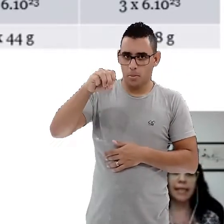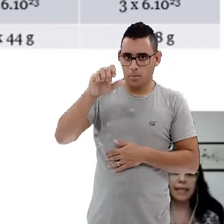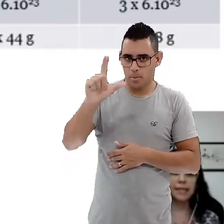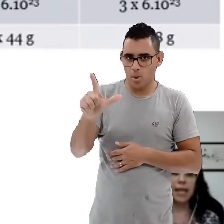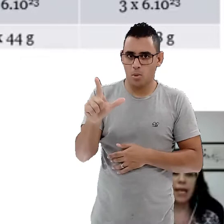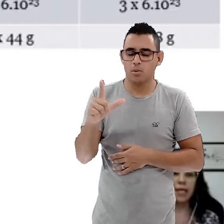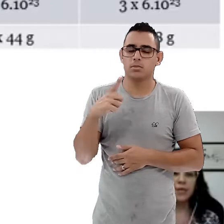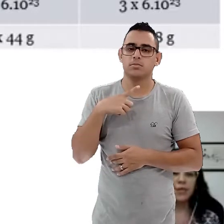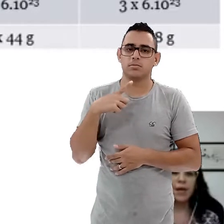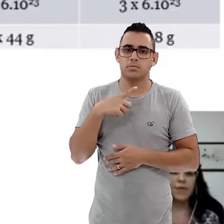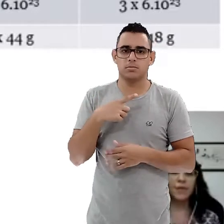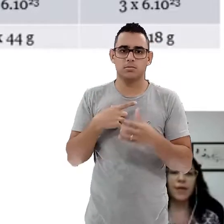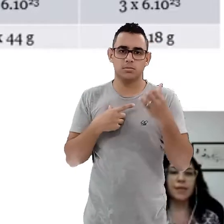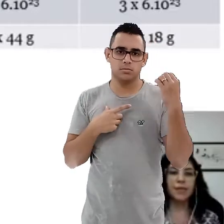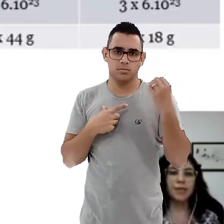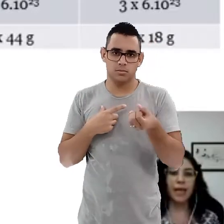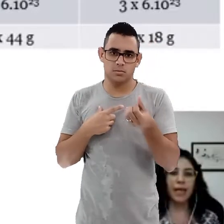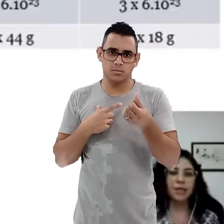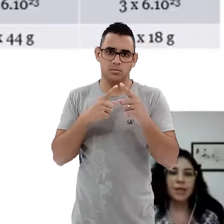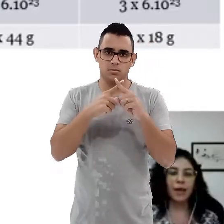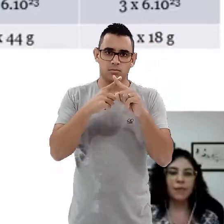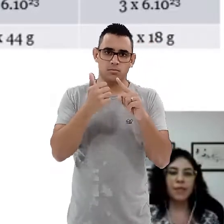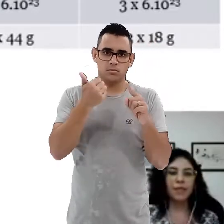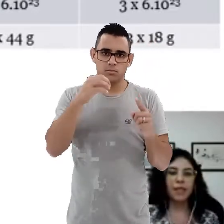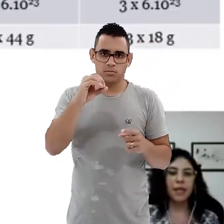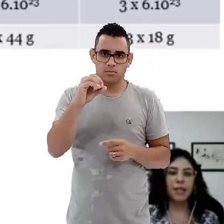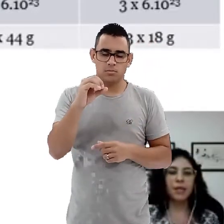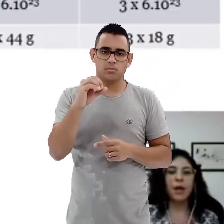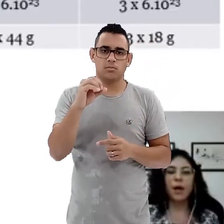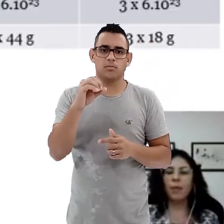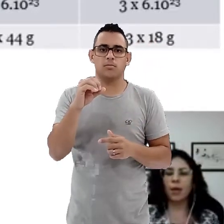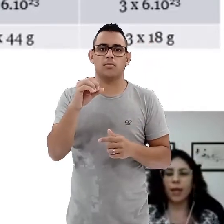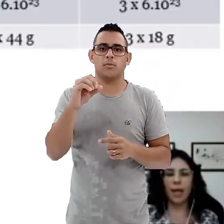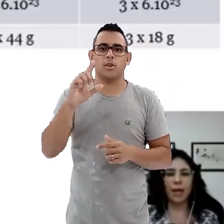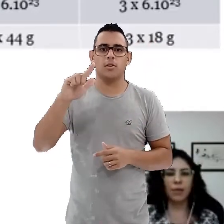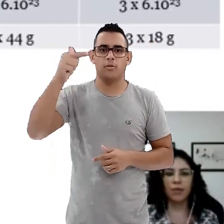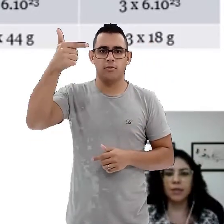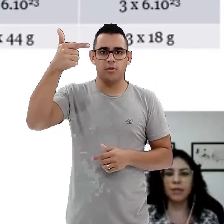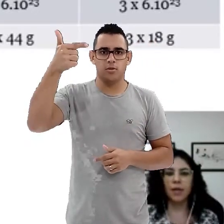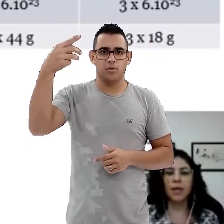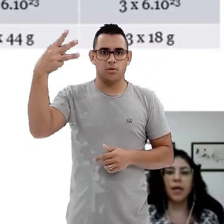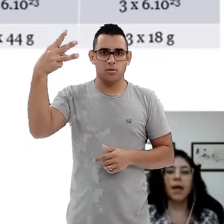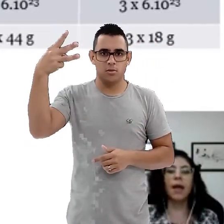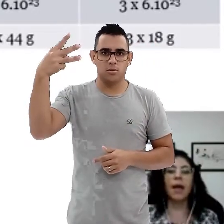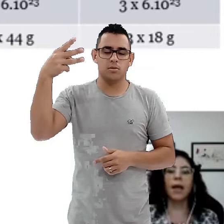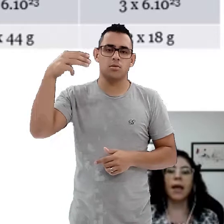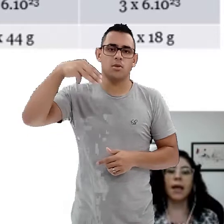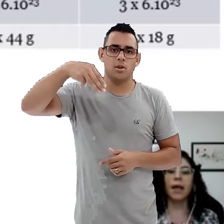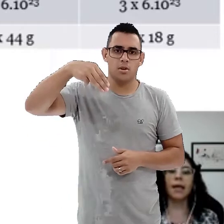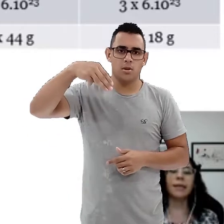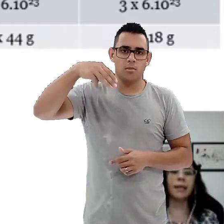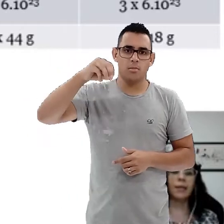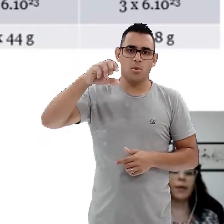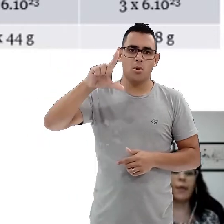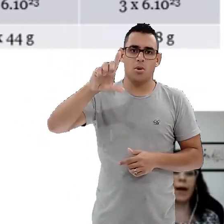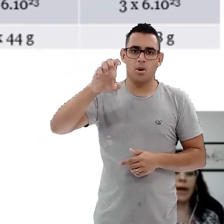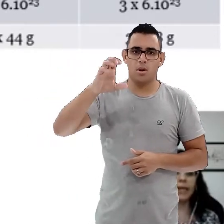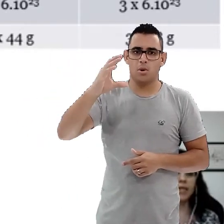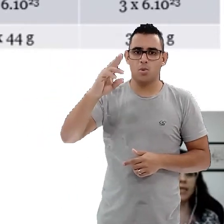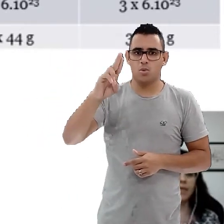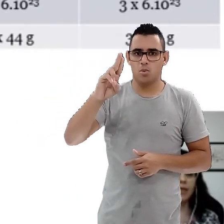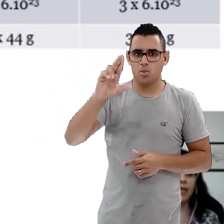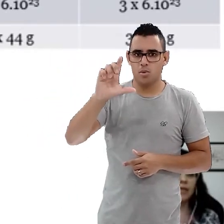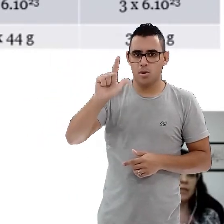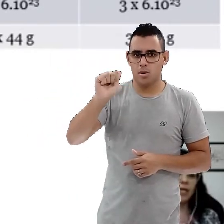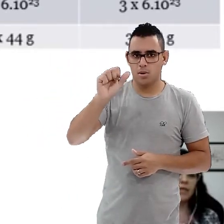ele tem 6 vezes 10 a 23 moléculas, né? Então, ó, aqui